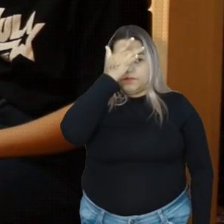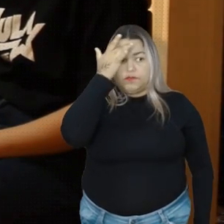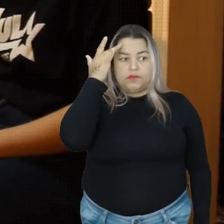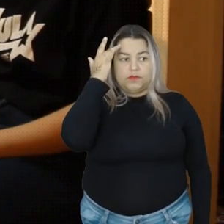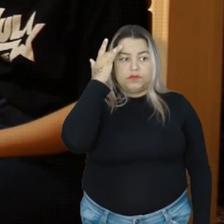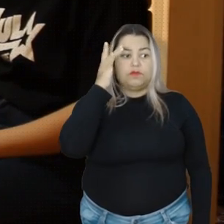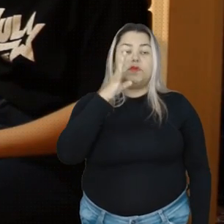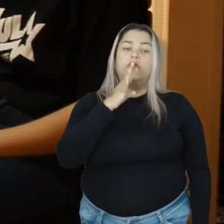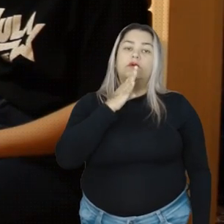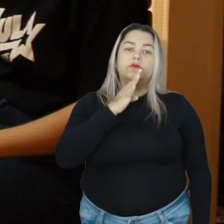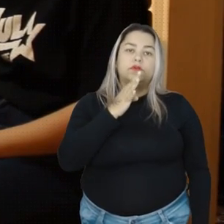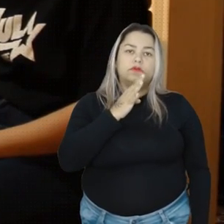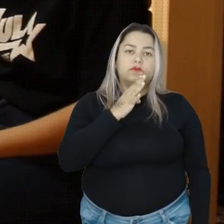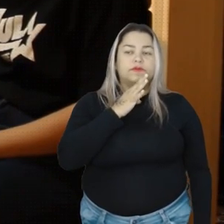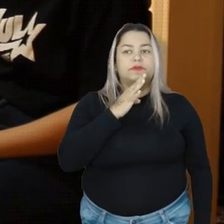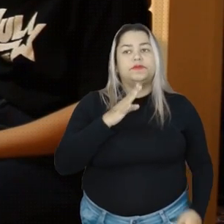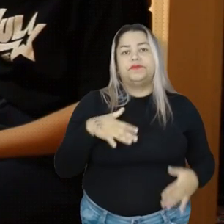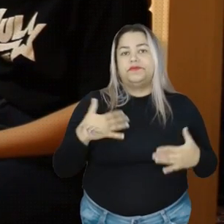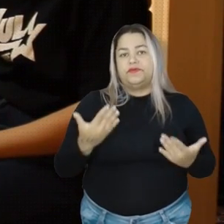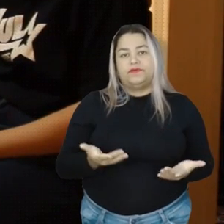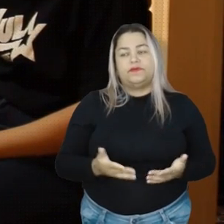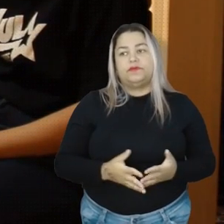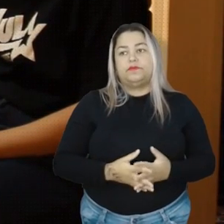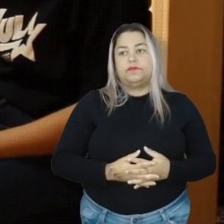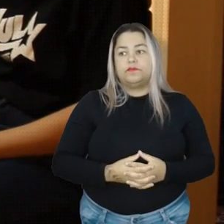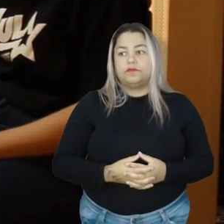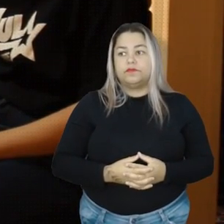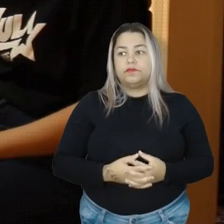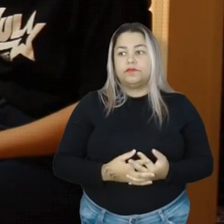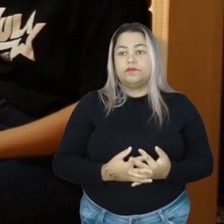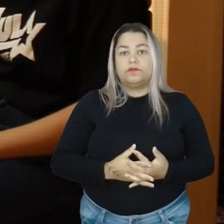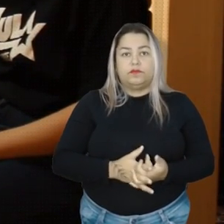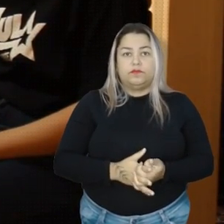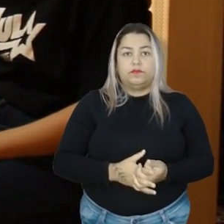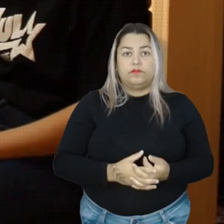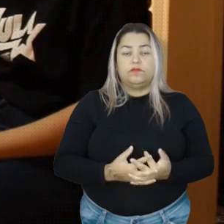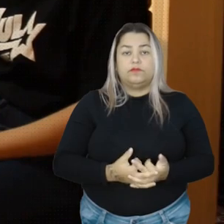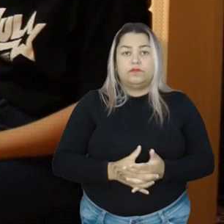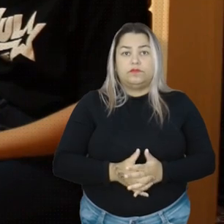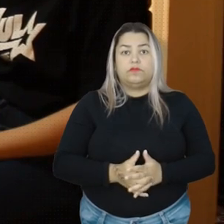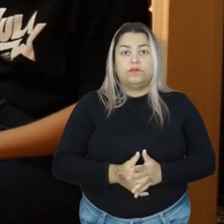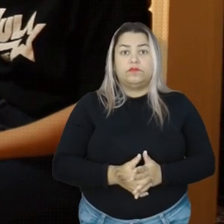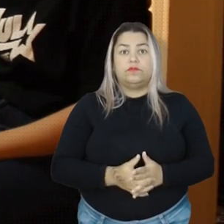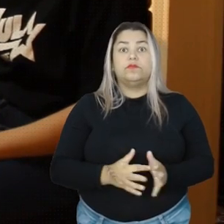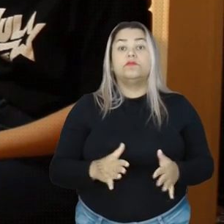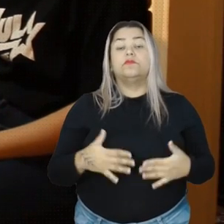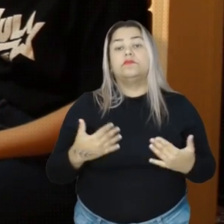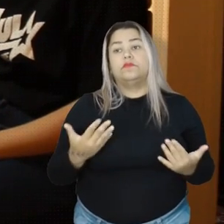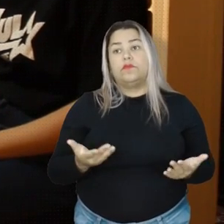me conhecendo, enfim. Né, e aí, não é